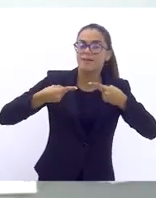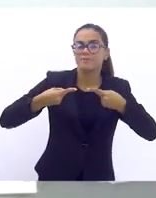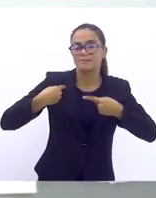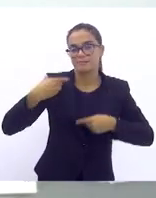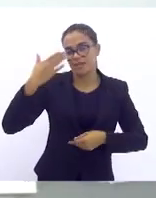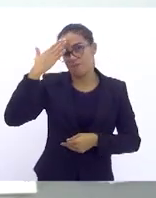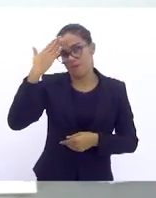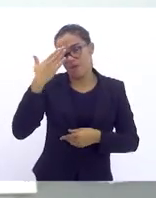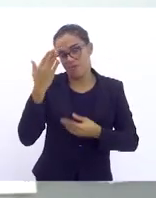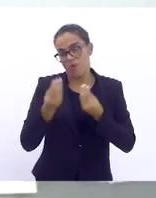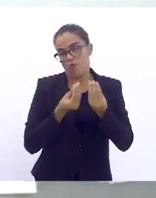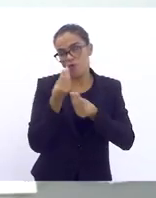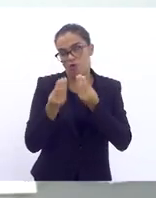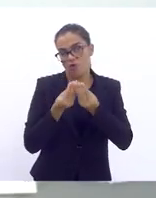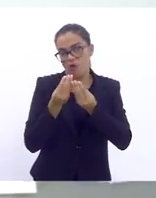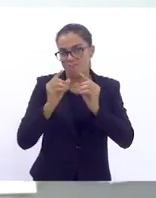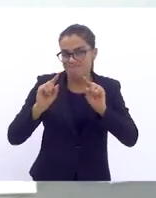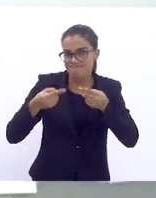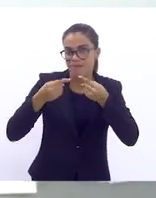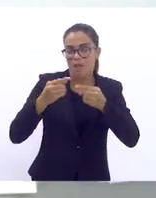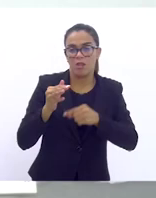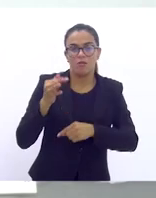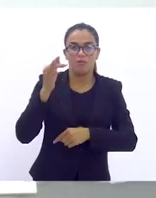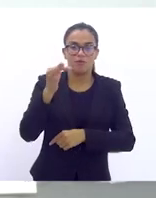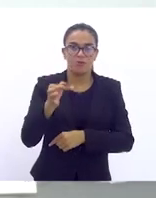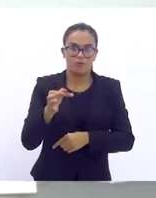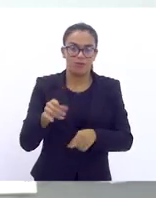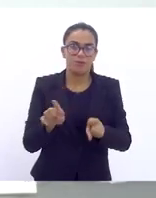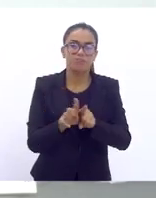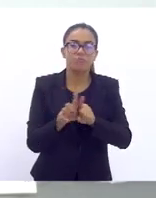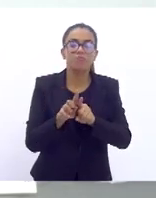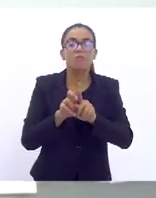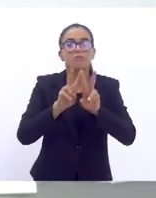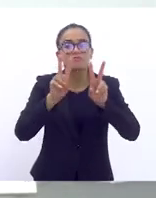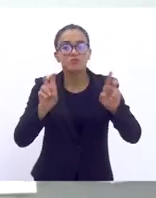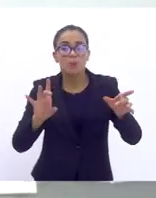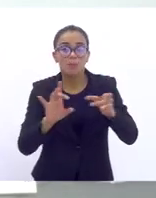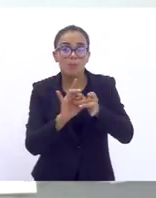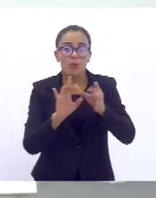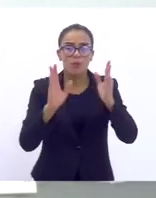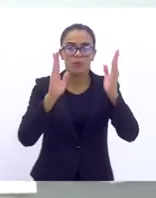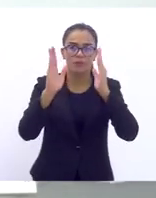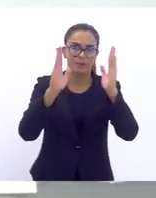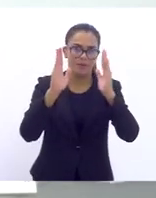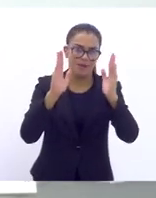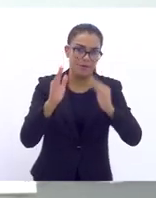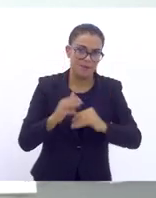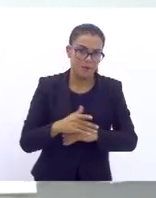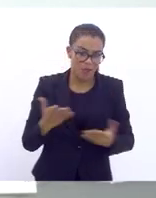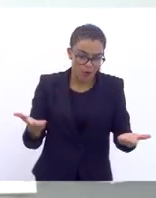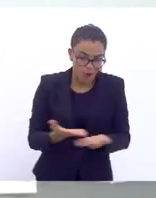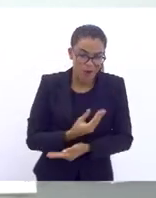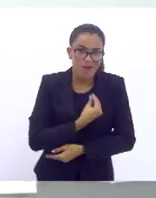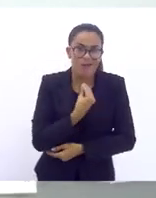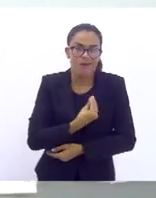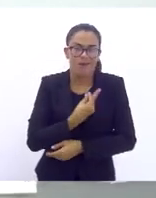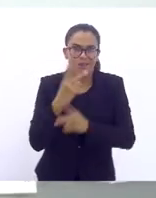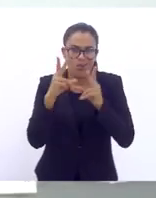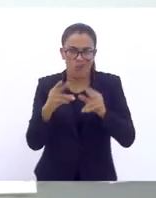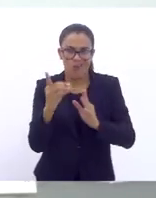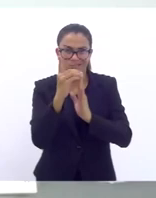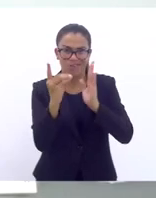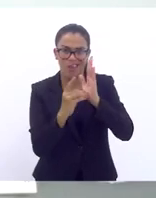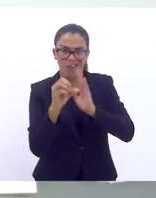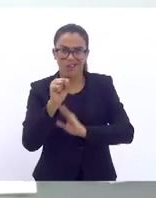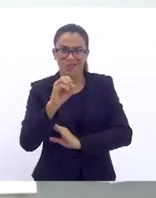no futuro e com relação ao tempo que a gente vive nós não vivemos mais como na década de